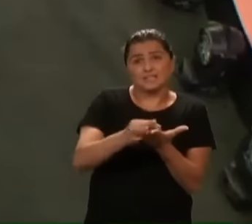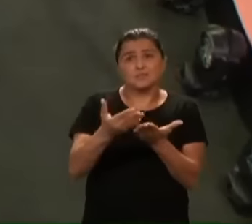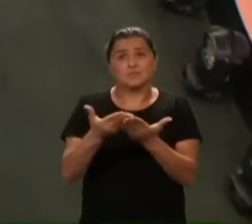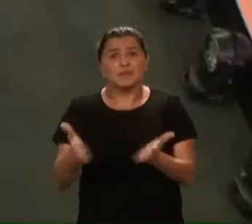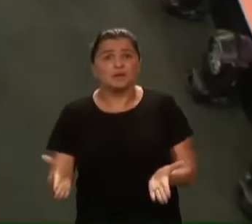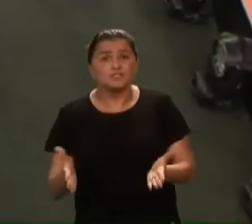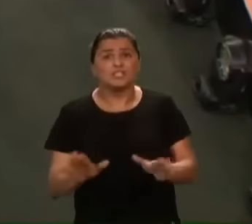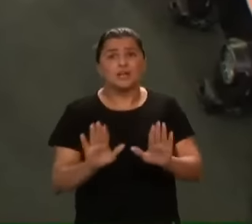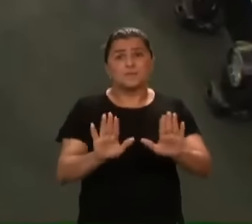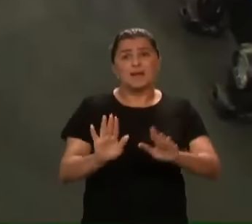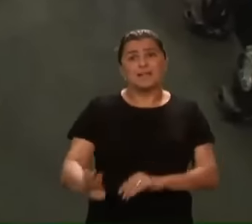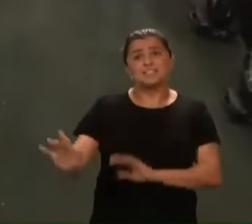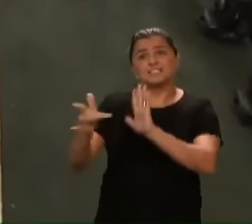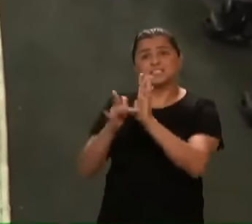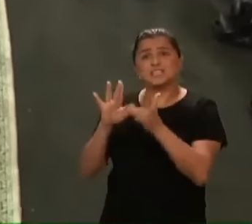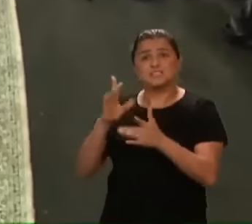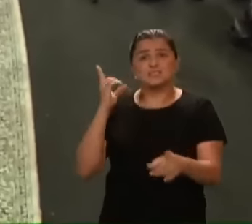achou.